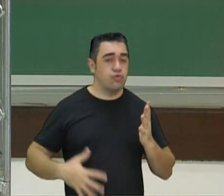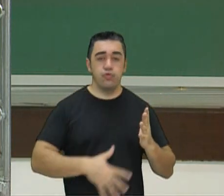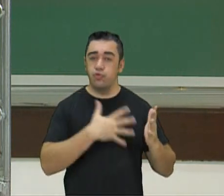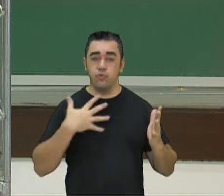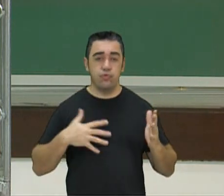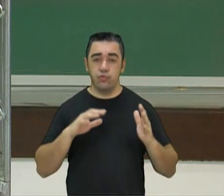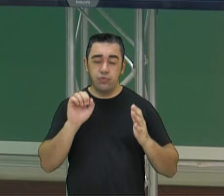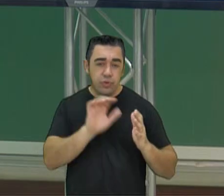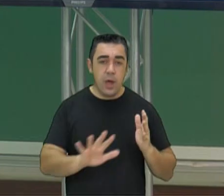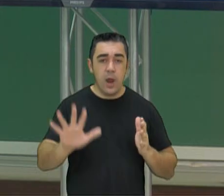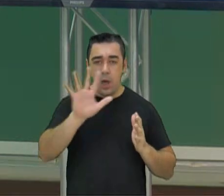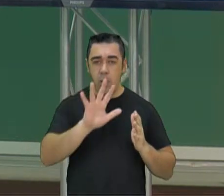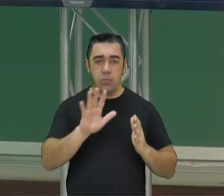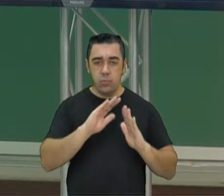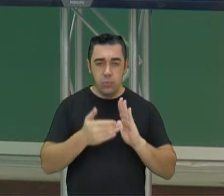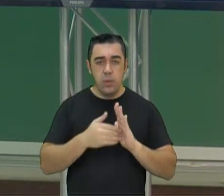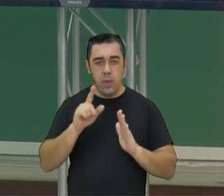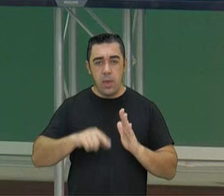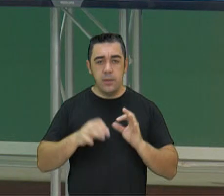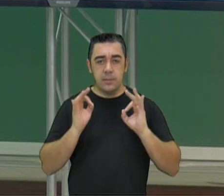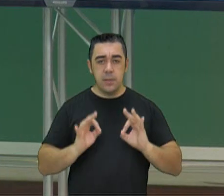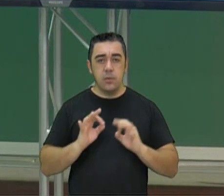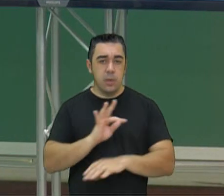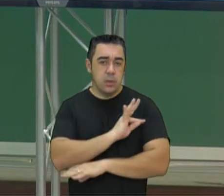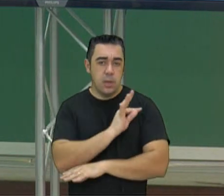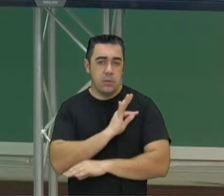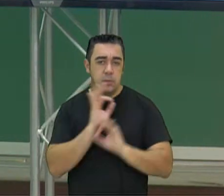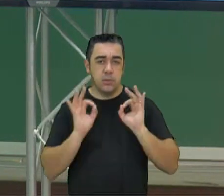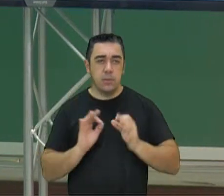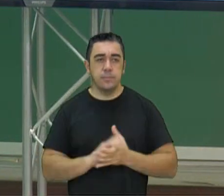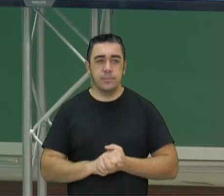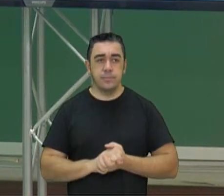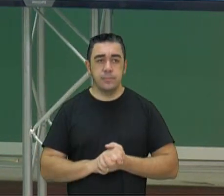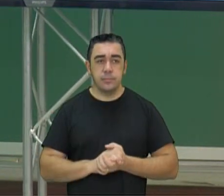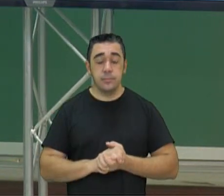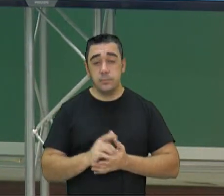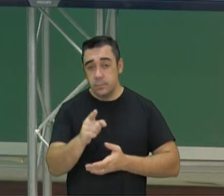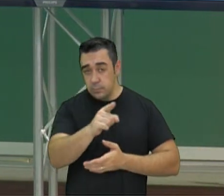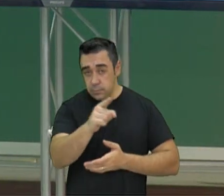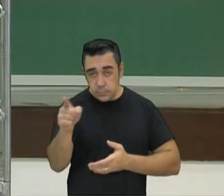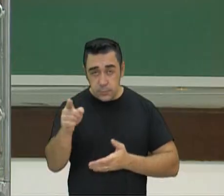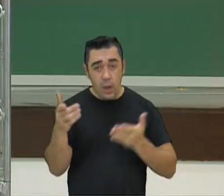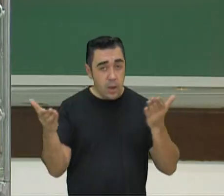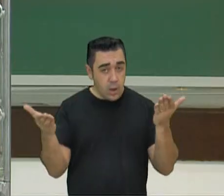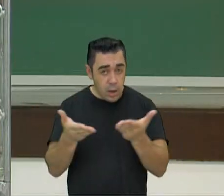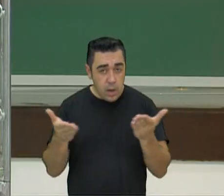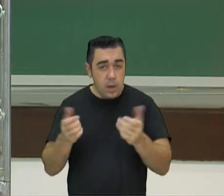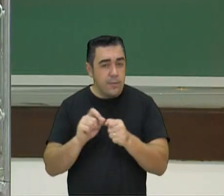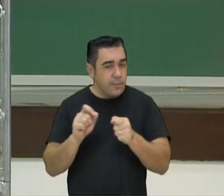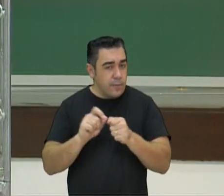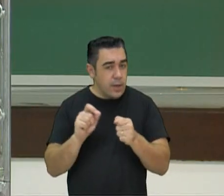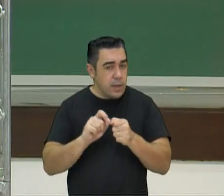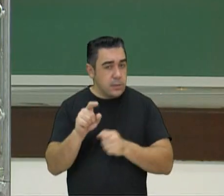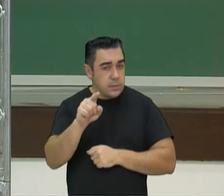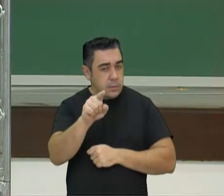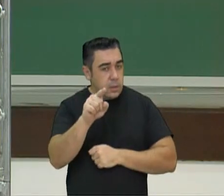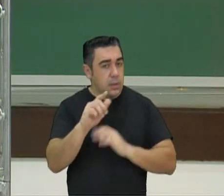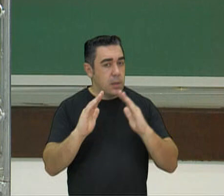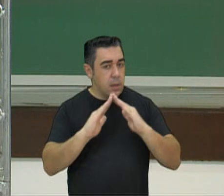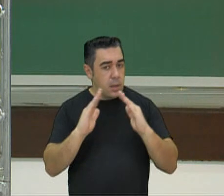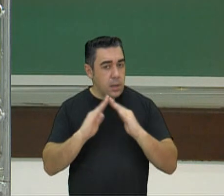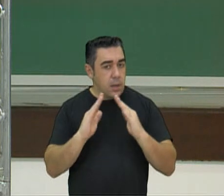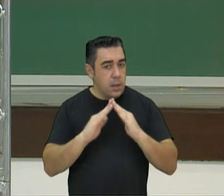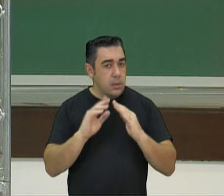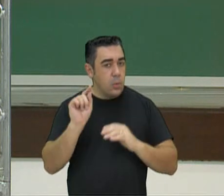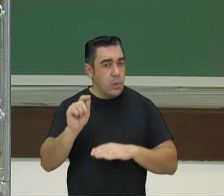geral, que é a técnica da respiração correta. Então aqui deixo para vocês o quê? Um exercício para vocês realizarem em